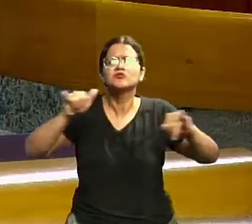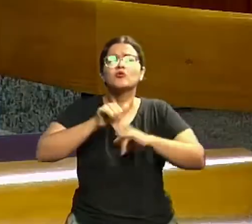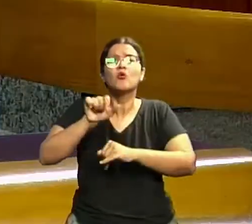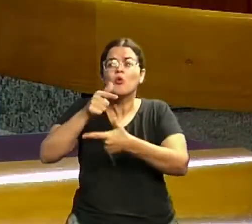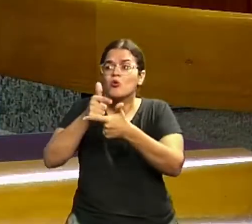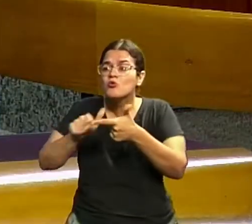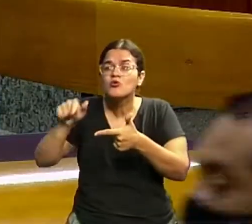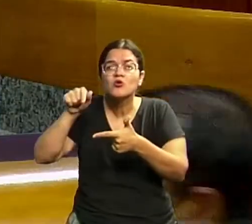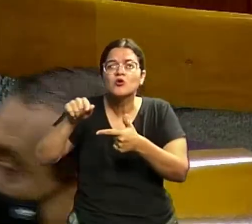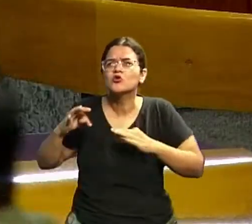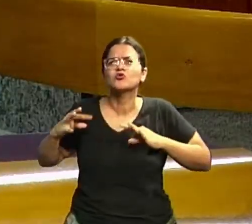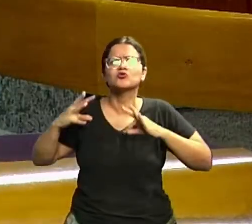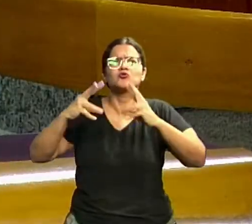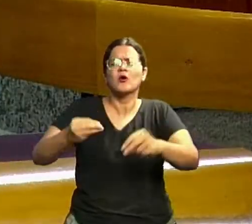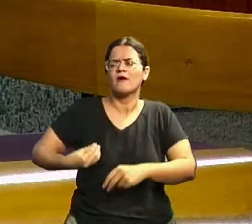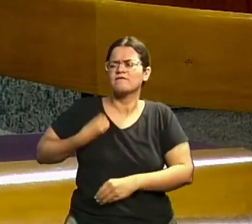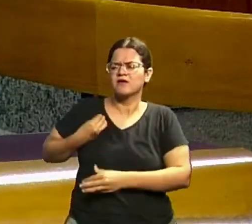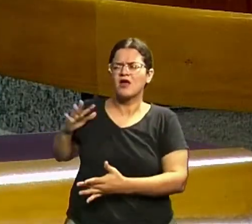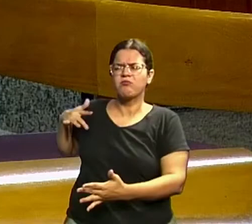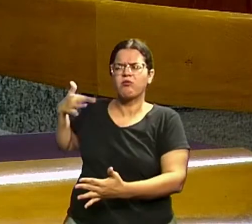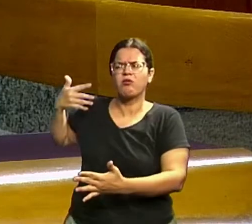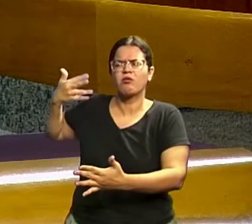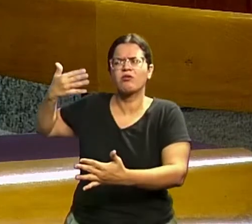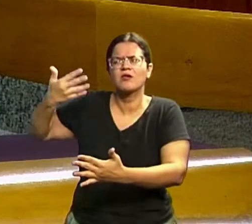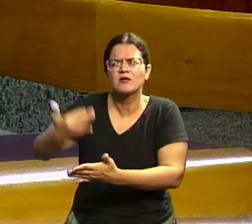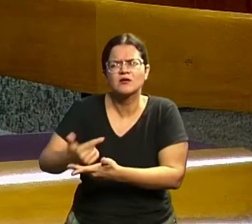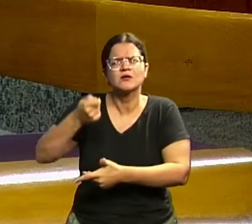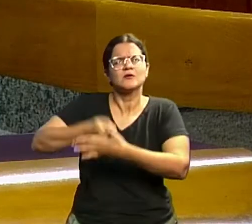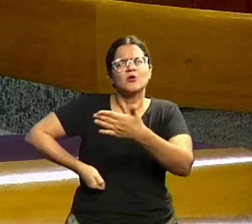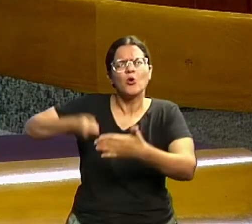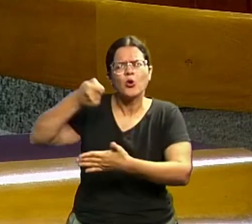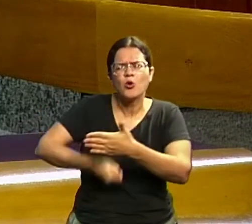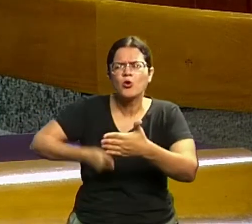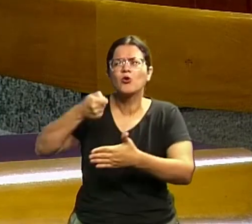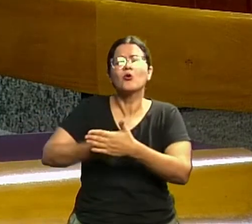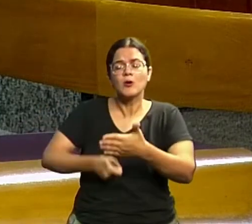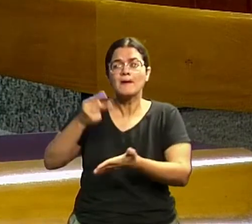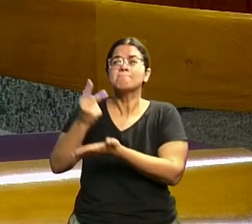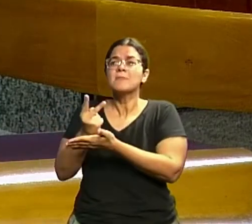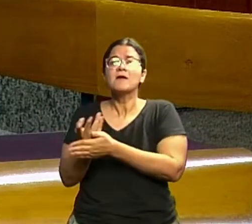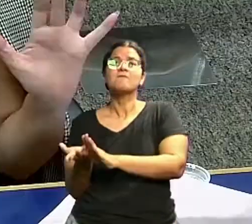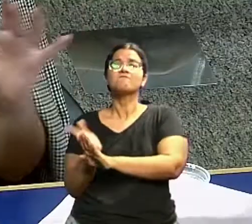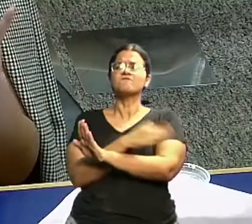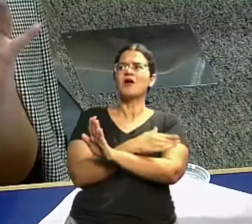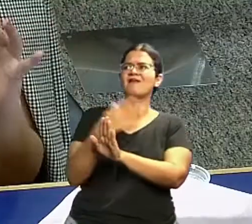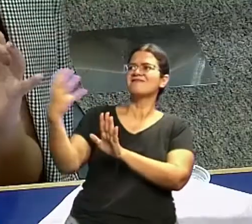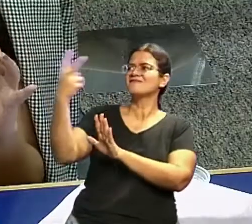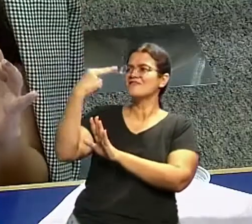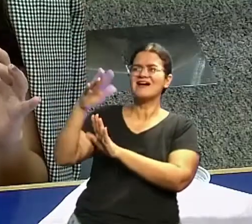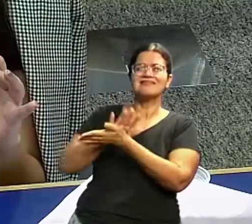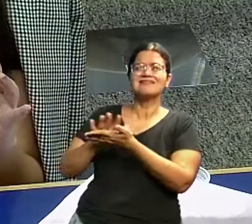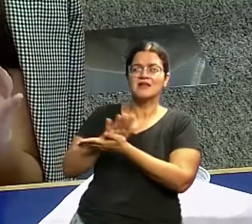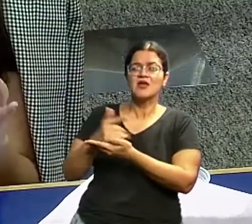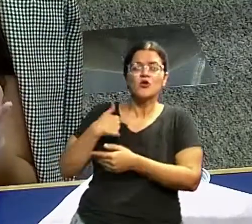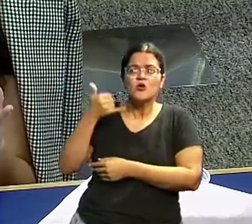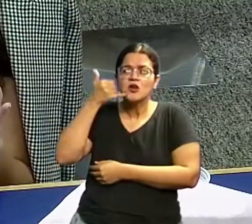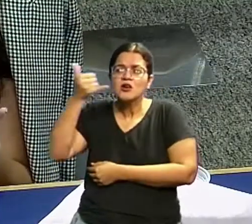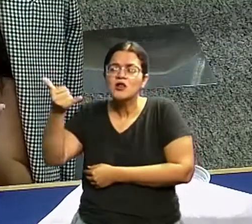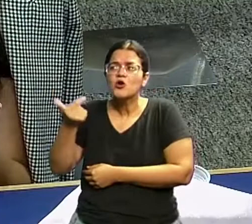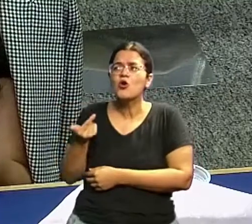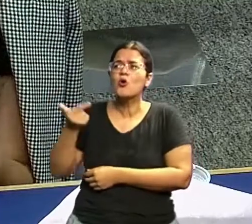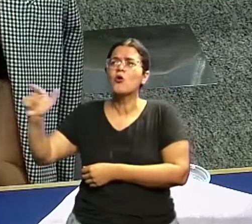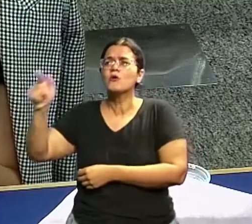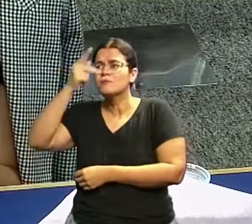uma causa de toda a sua vida, que ela fazia, inclusive, longe dos holofotes. Numa ligação para uma colega de